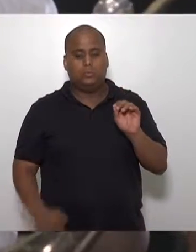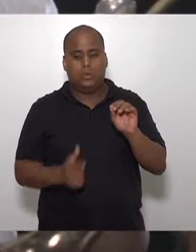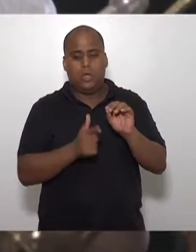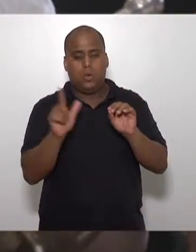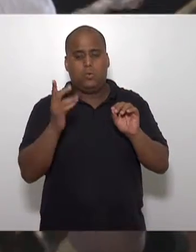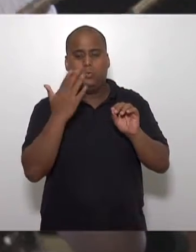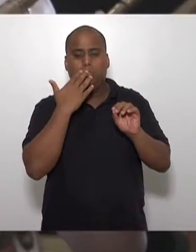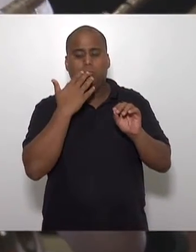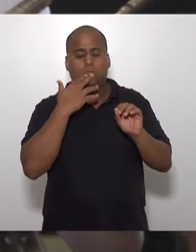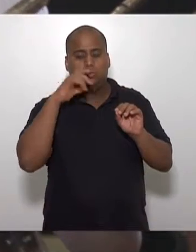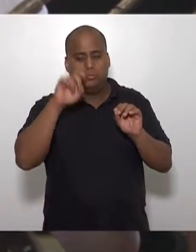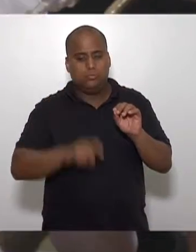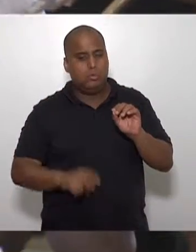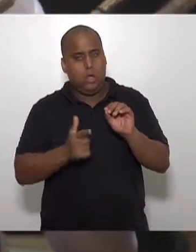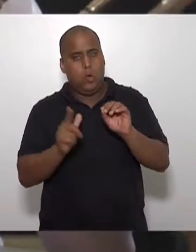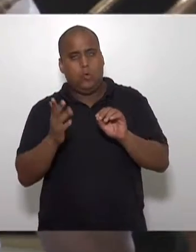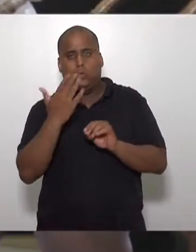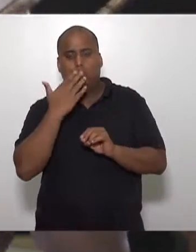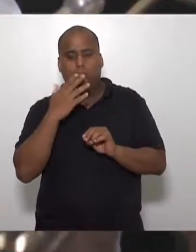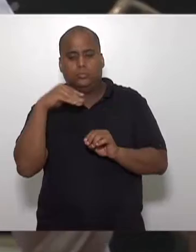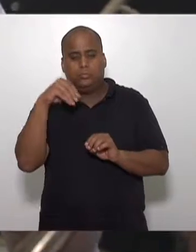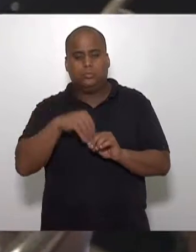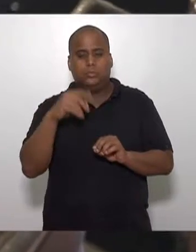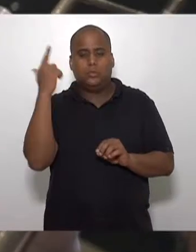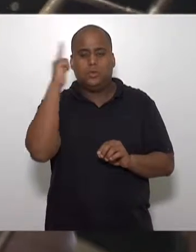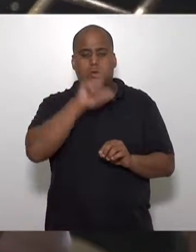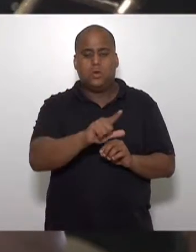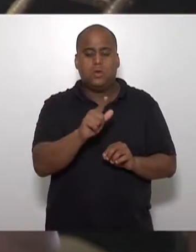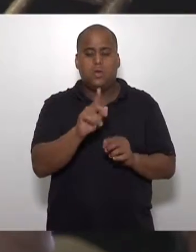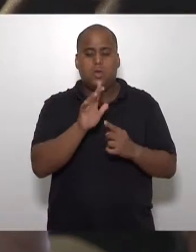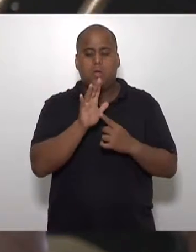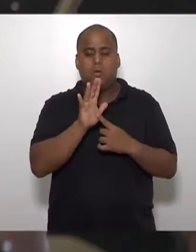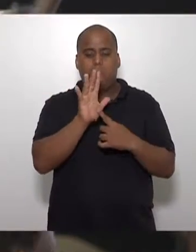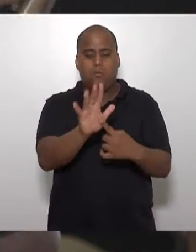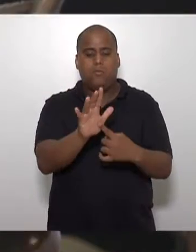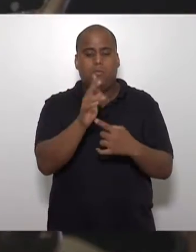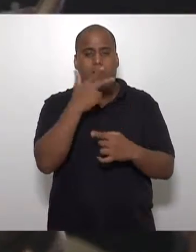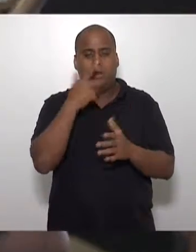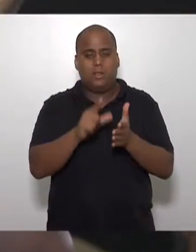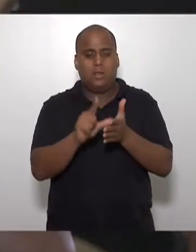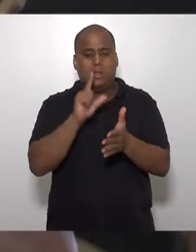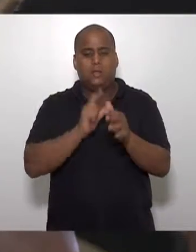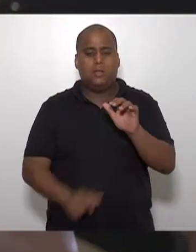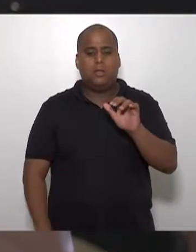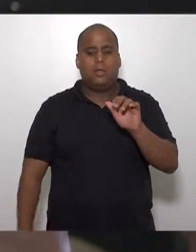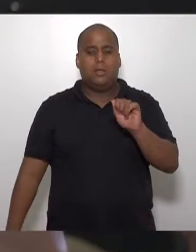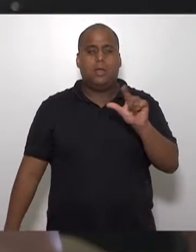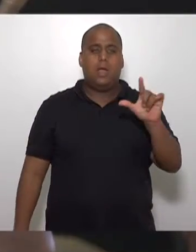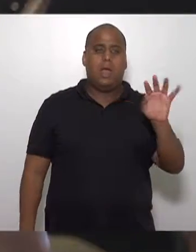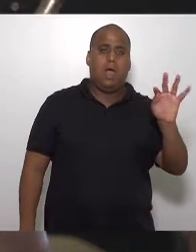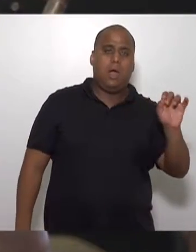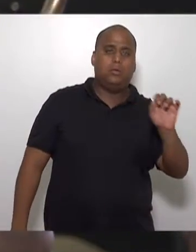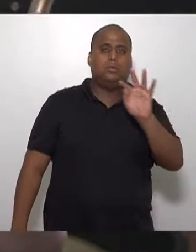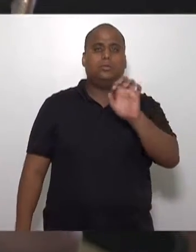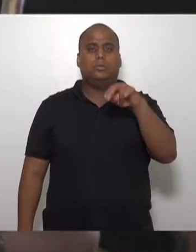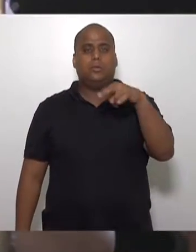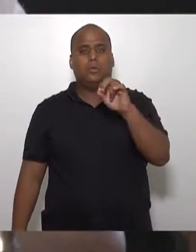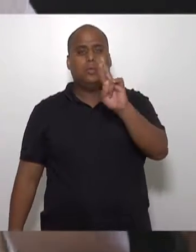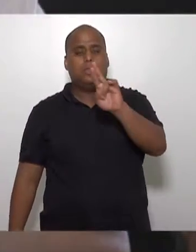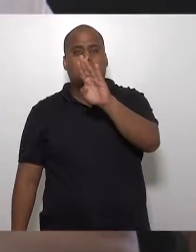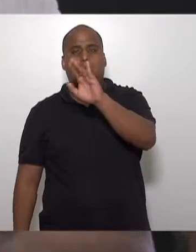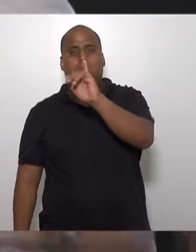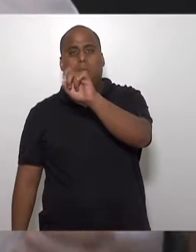ele é a voz mais aguda aquele trio de trombone que tinha citado anteriormente o trombone alto tenor e baixo